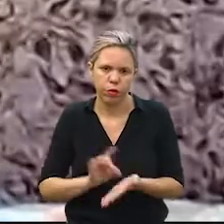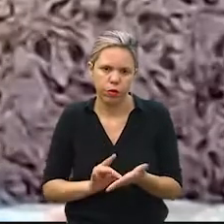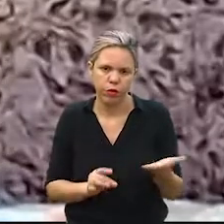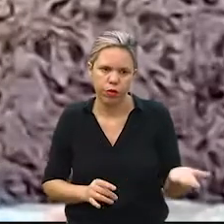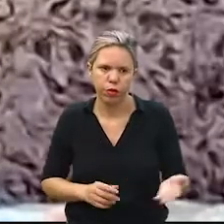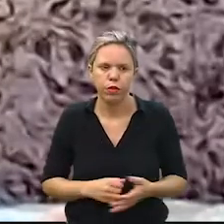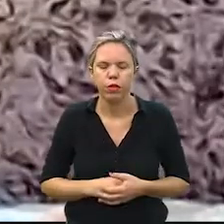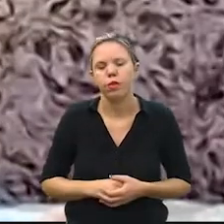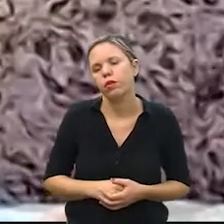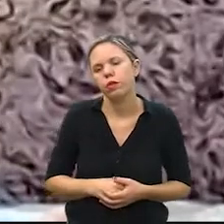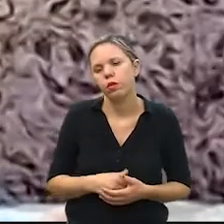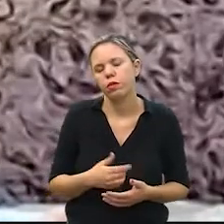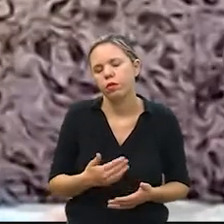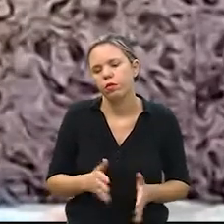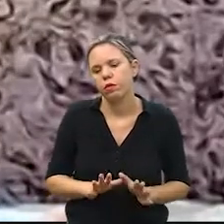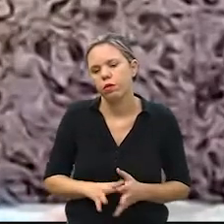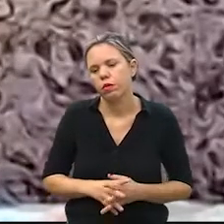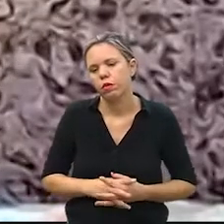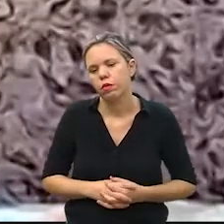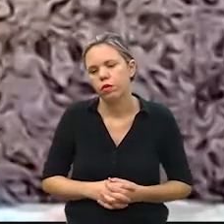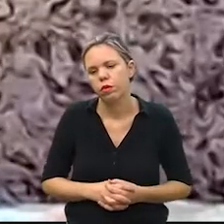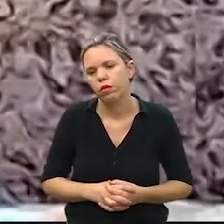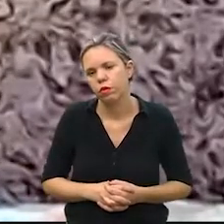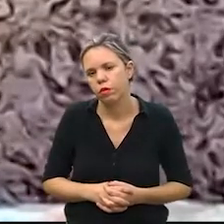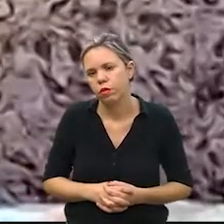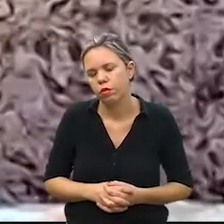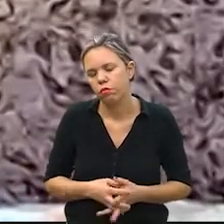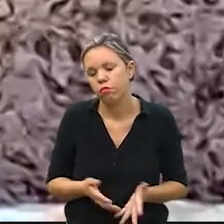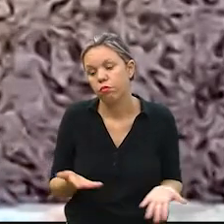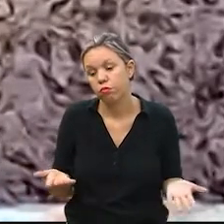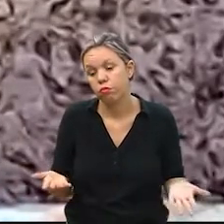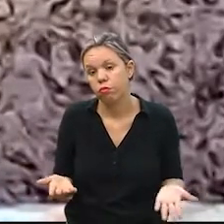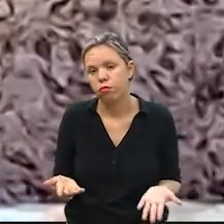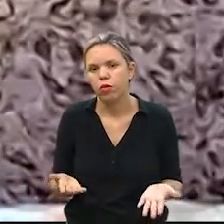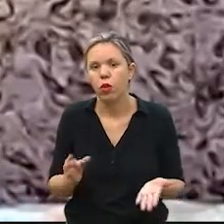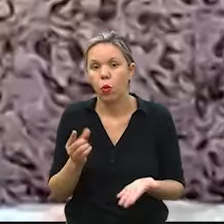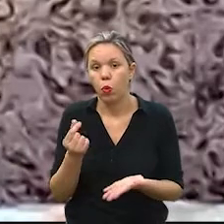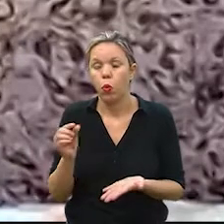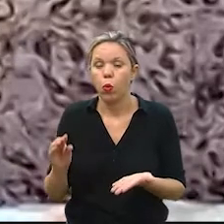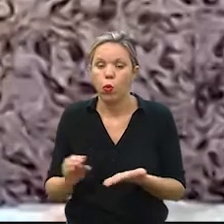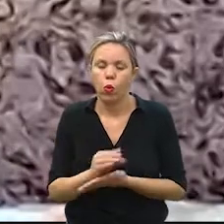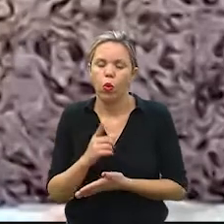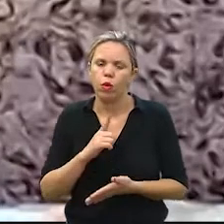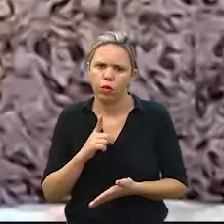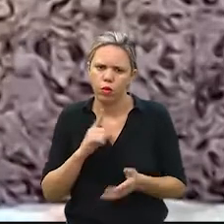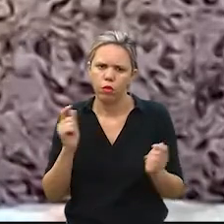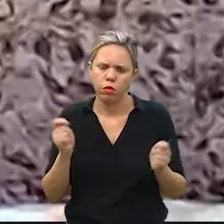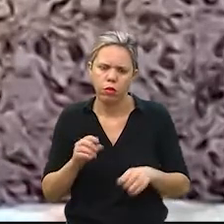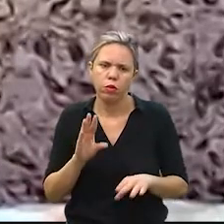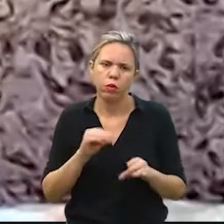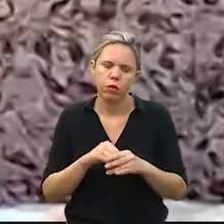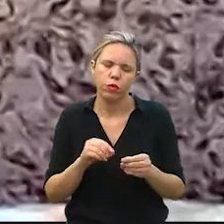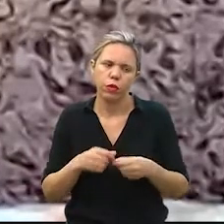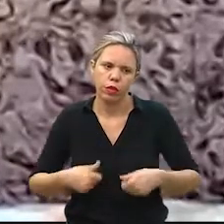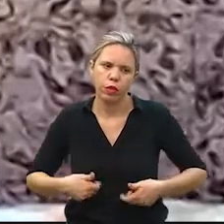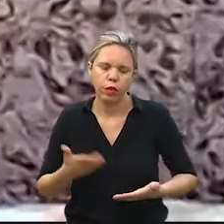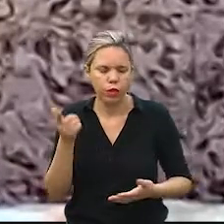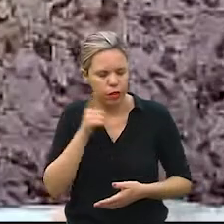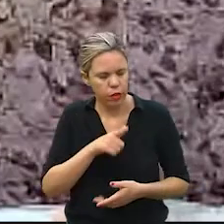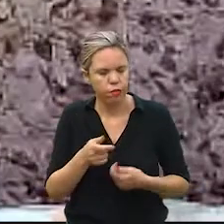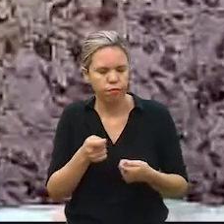né? Não tem jeito. E isso, felizmente, o orçamento tinha essa previsão e nós estamos